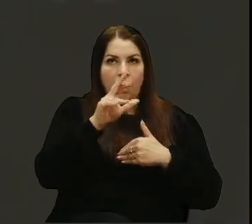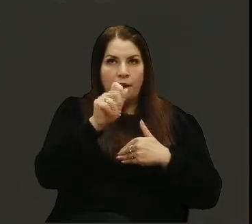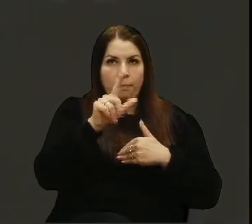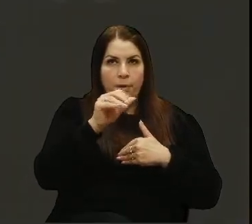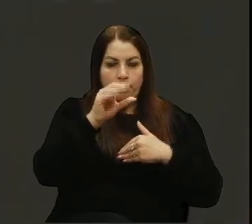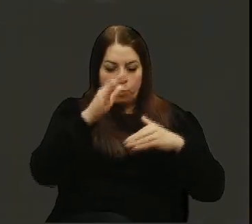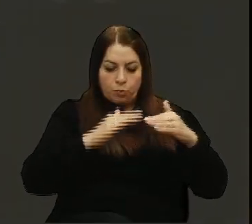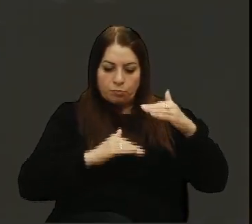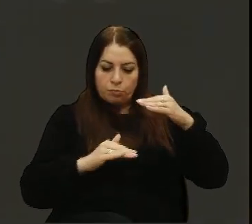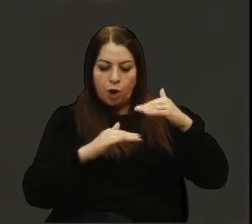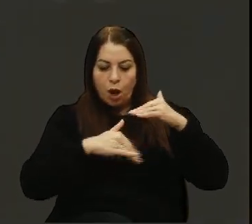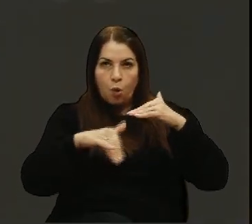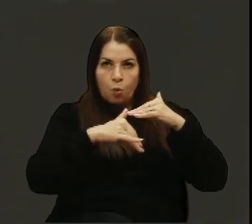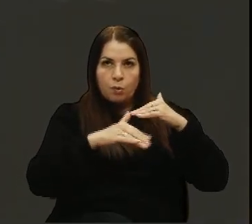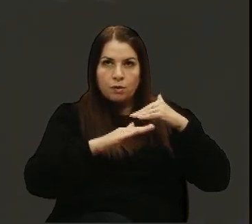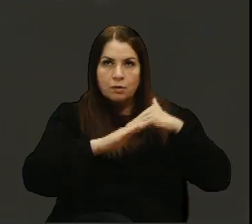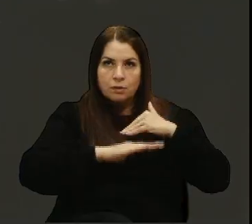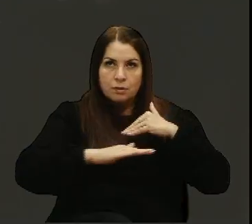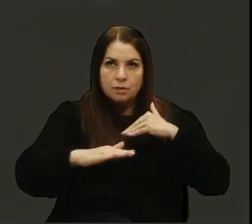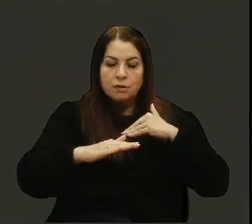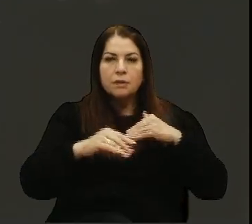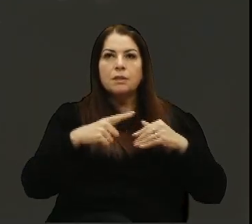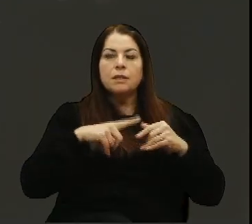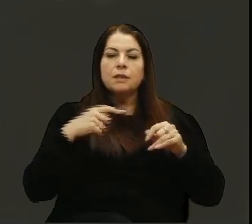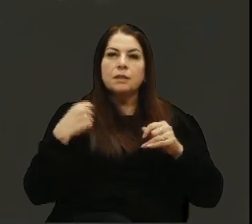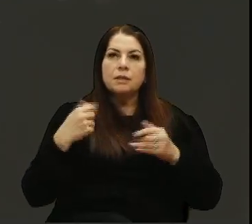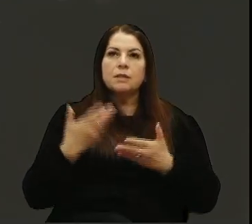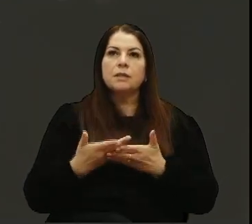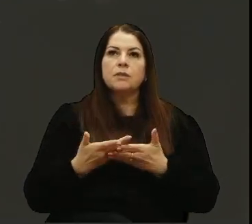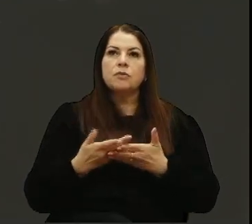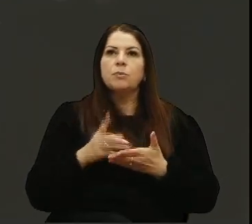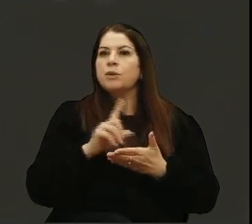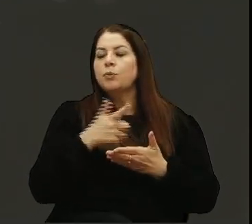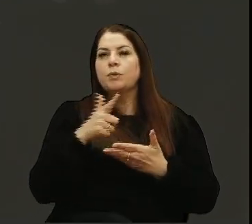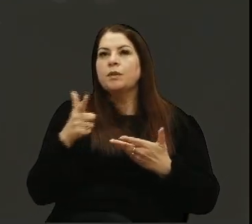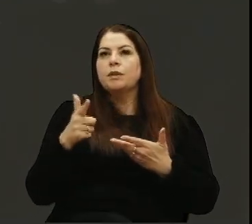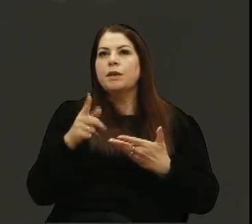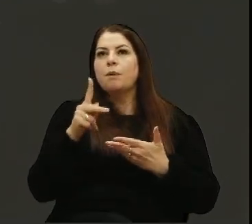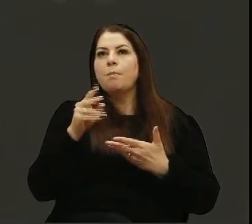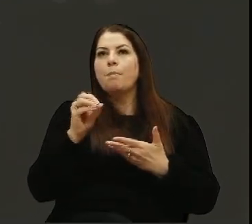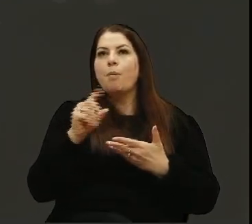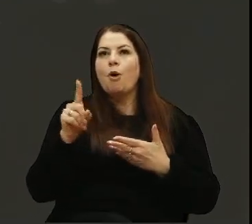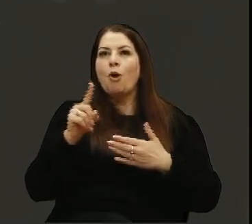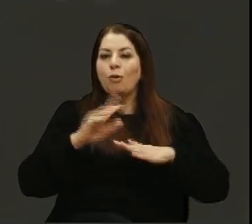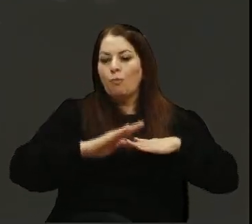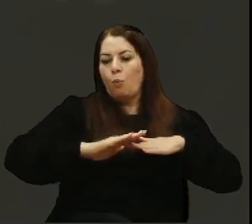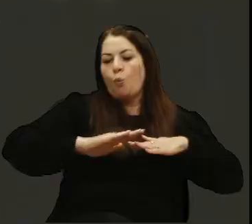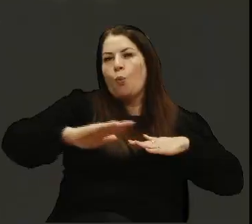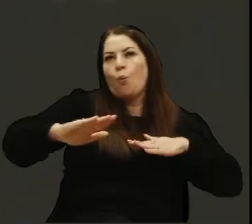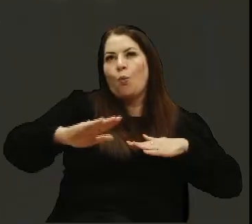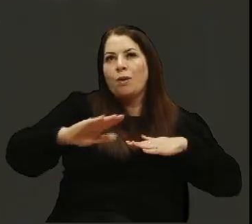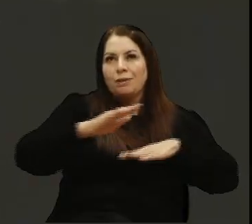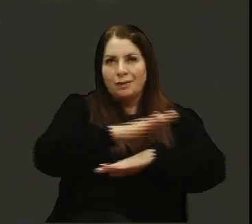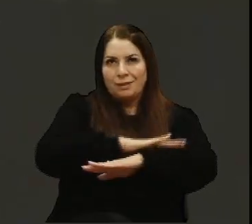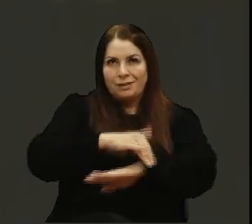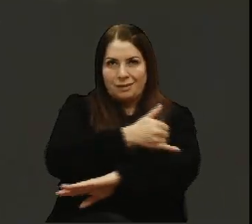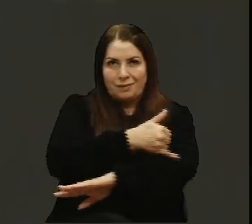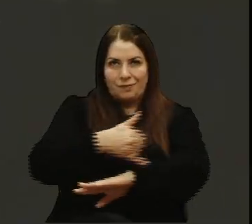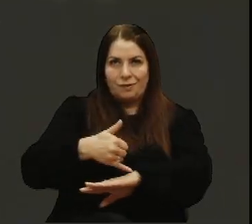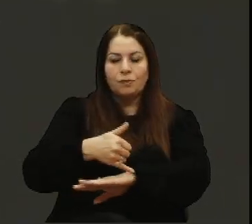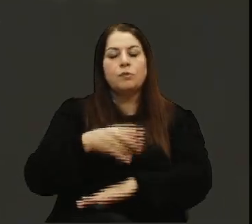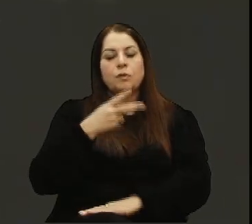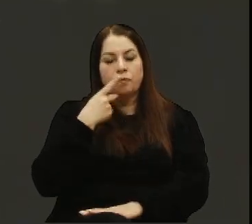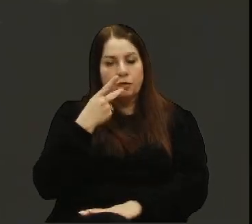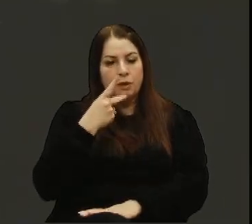baixo das ruas que vão ser calçadas e que há necessidade para que não haja pó de uma camada de asfalto. Comentei